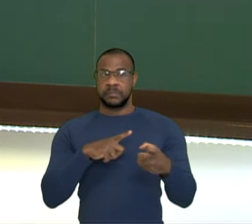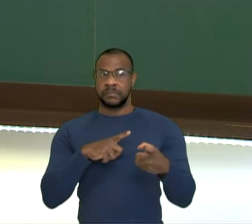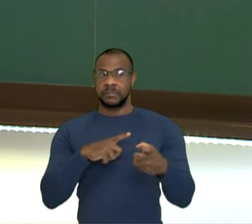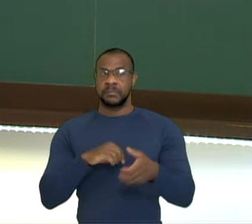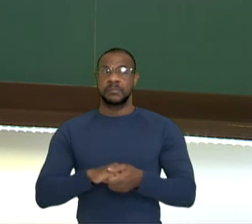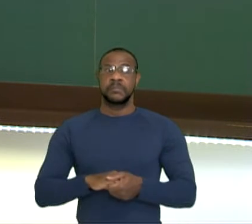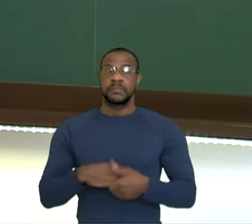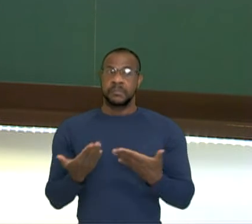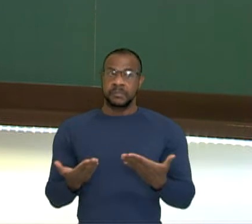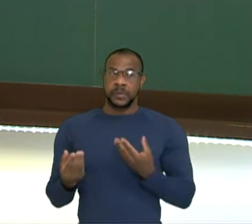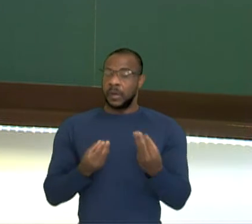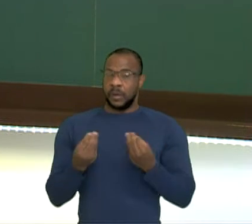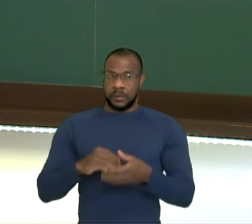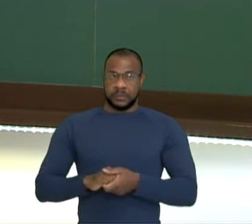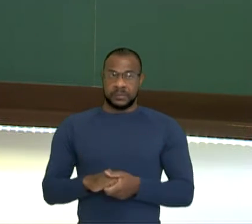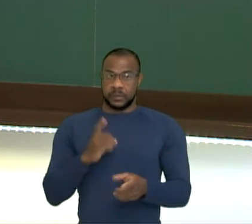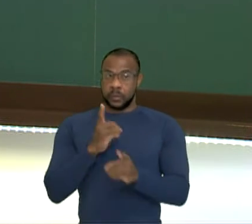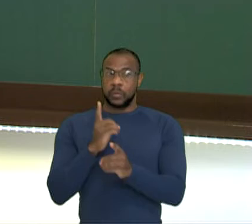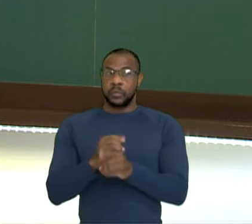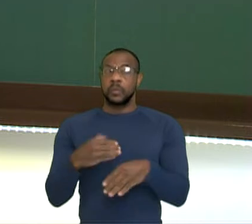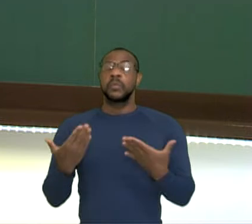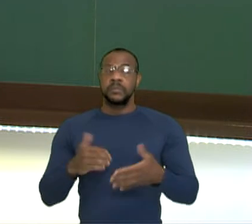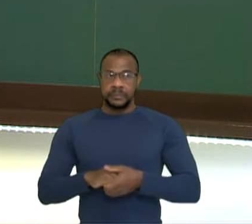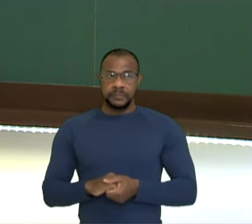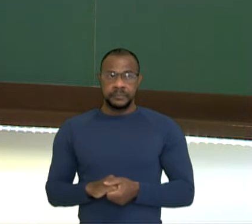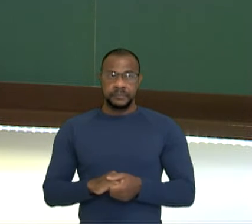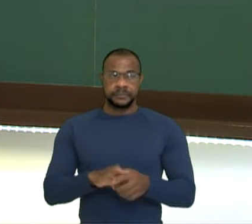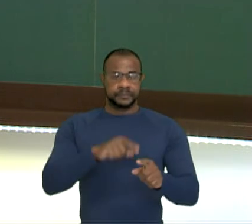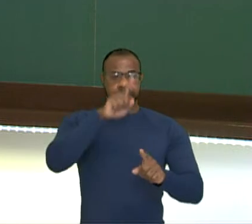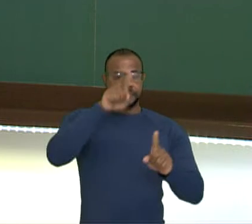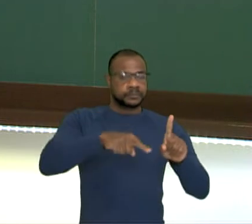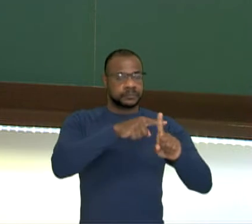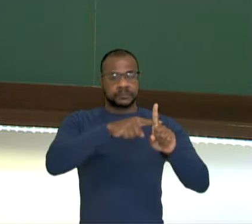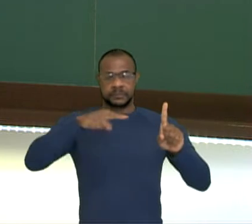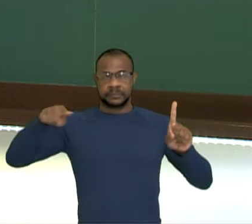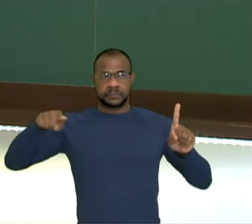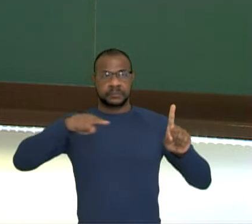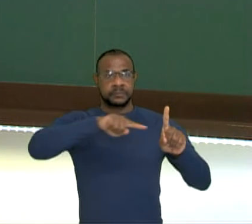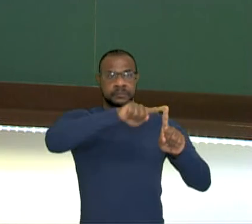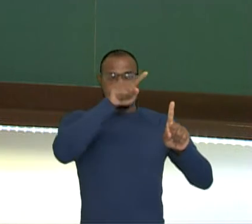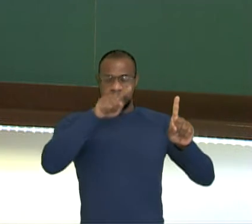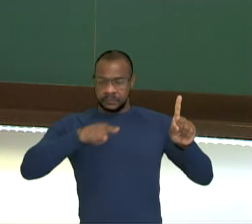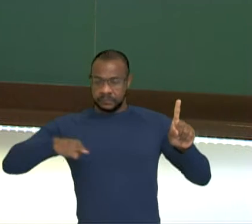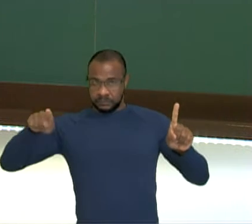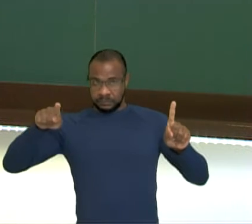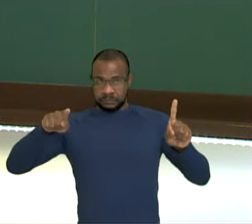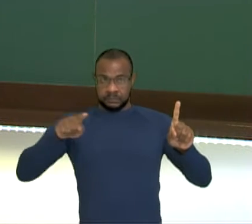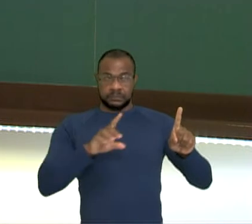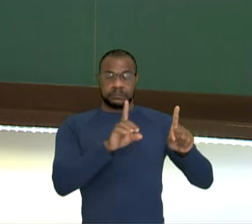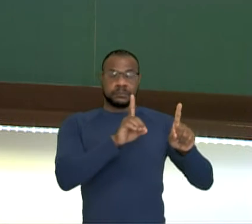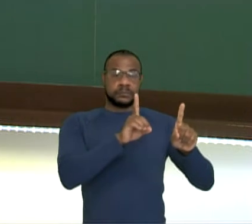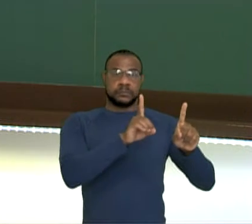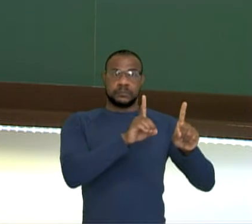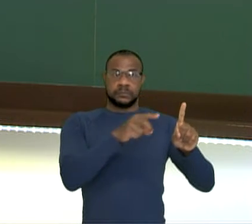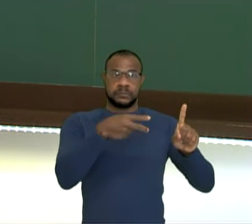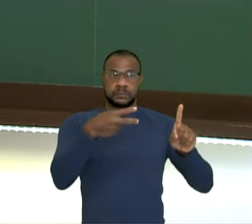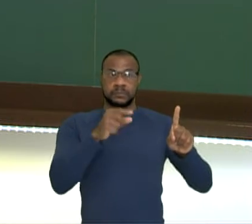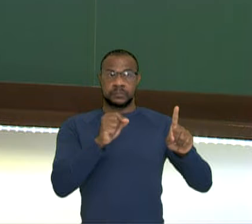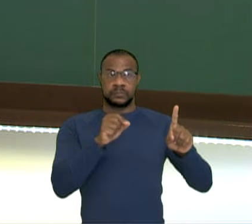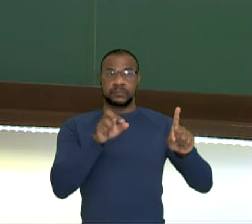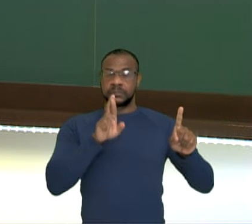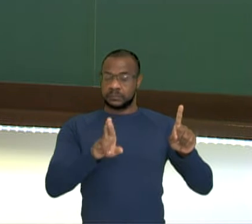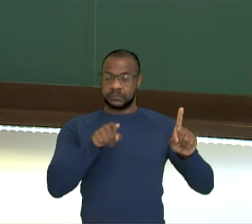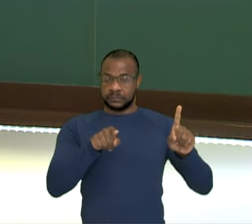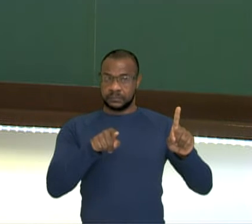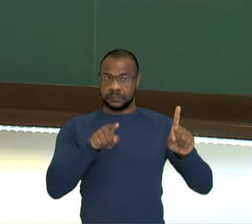mais seno de x? Então, o domínio sempre em R, né? A imagem, observe